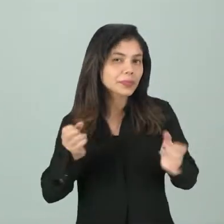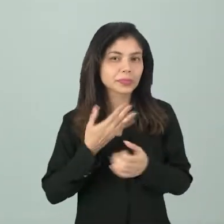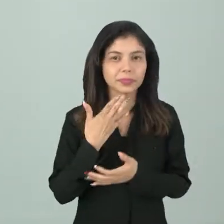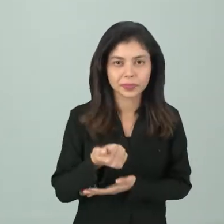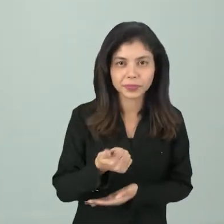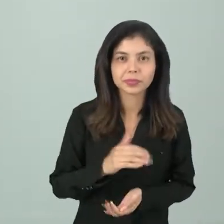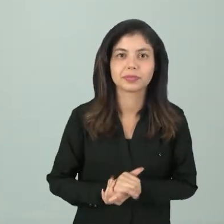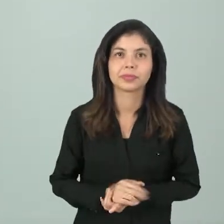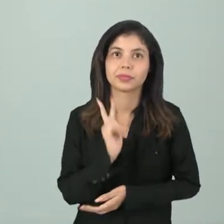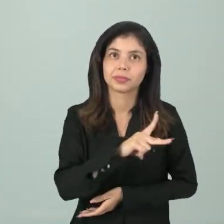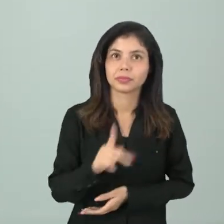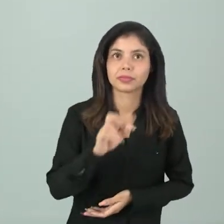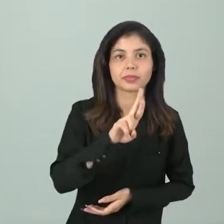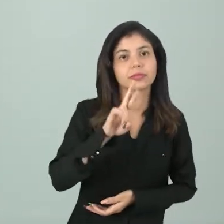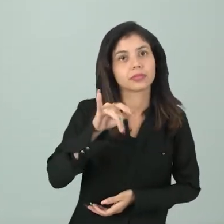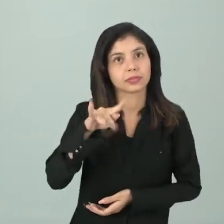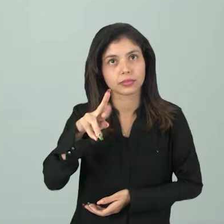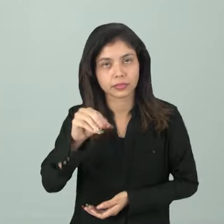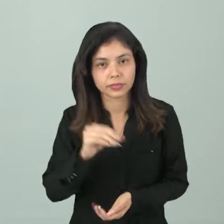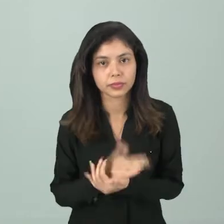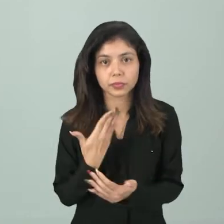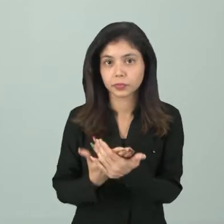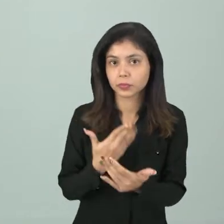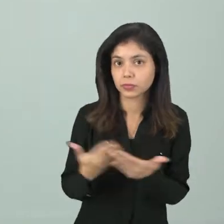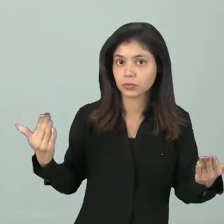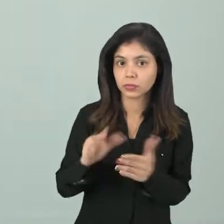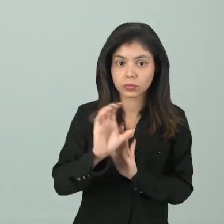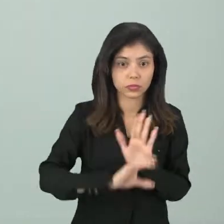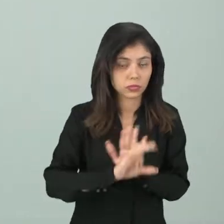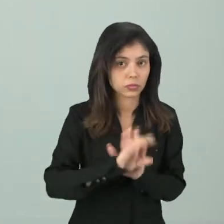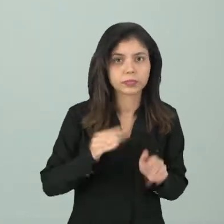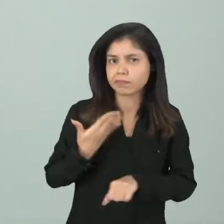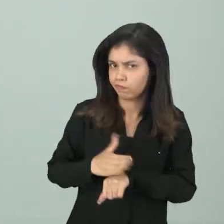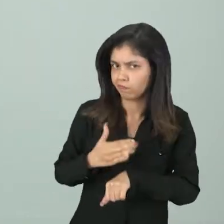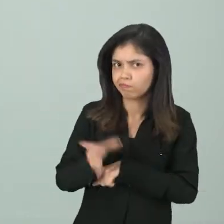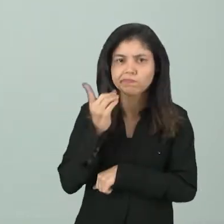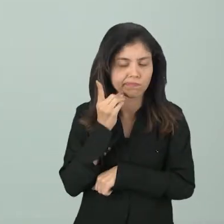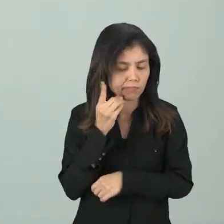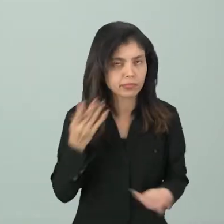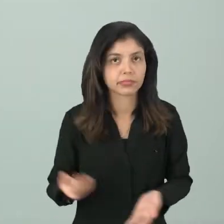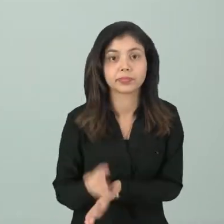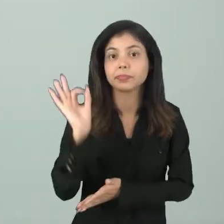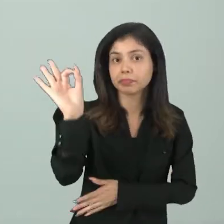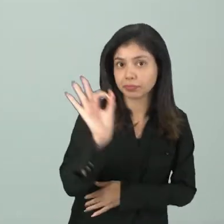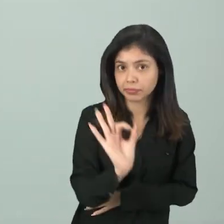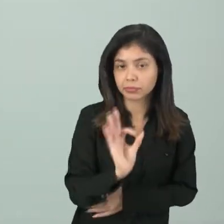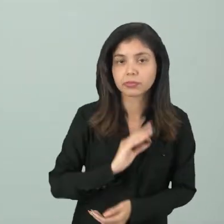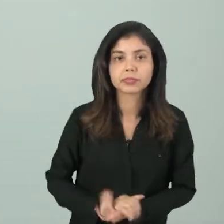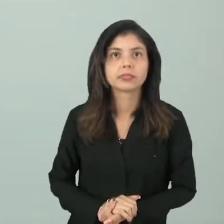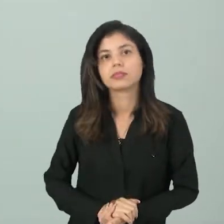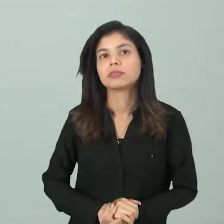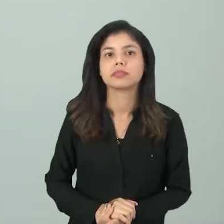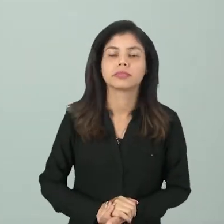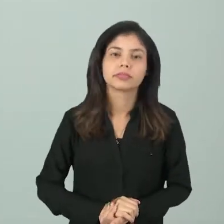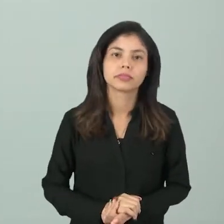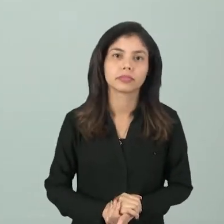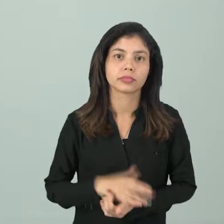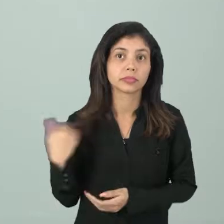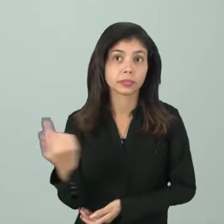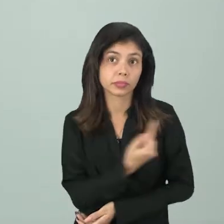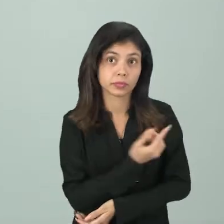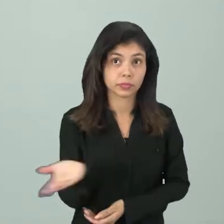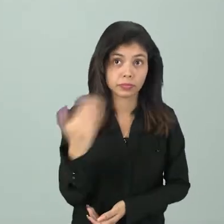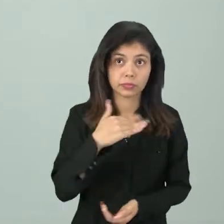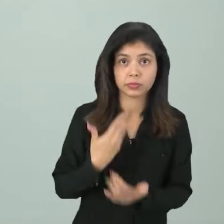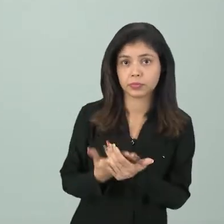Olá pessoal, tudo bem? Aqui é o professor Raifran e vamos estudar hoje um conteúdo muito prático do dia a dia, que é porcentagem. Então, vamos